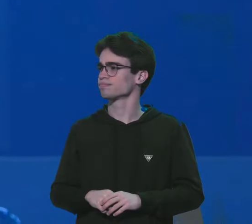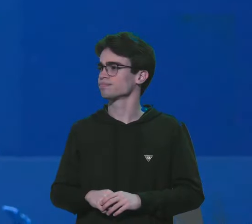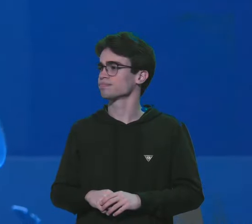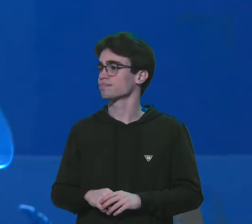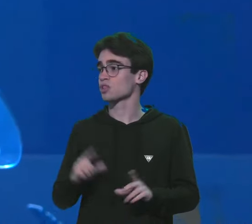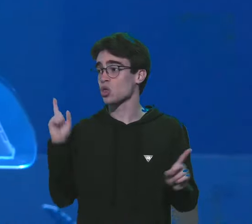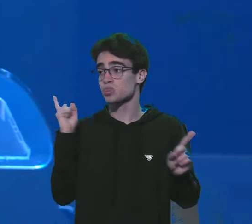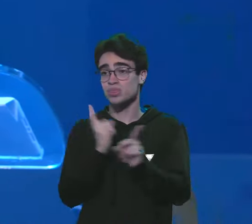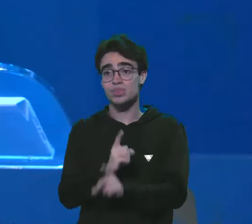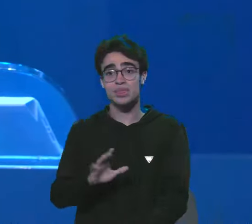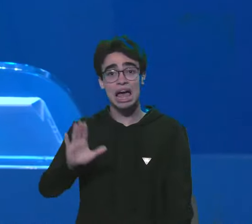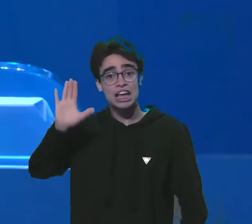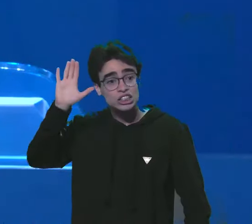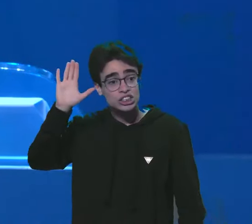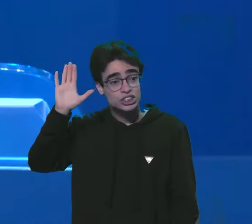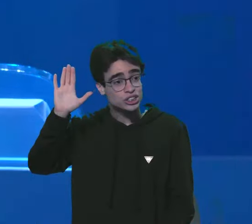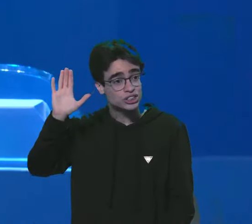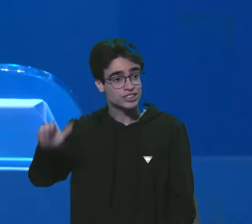21. Quem achou, fala achei.